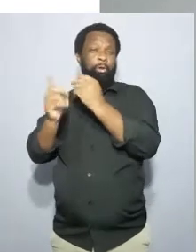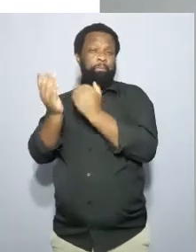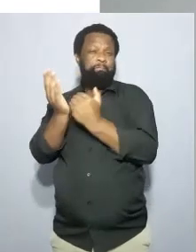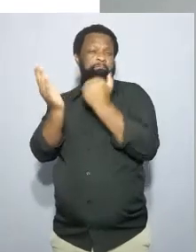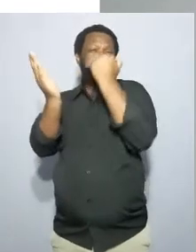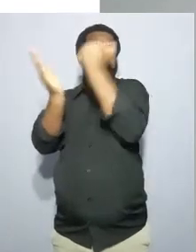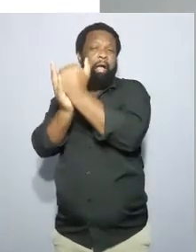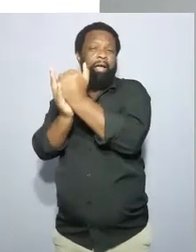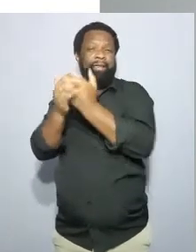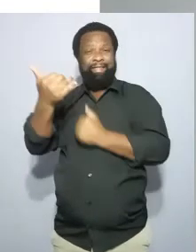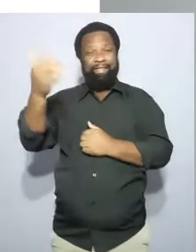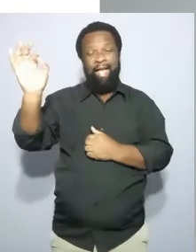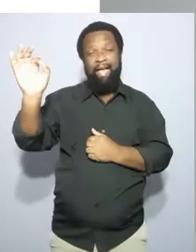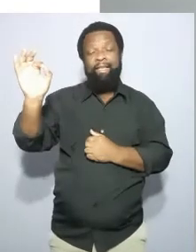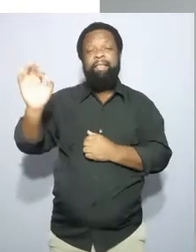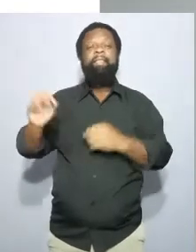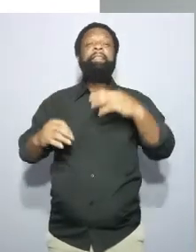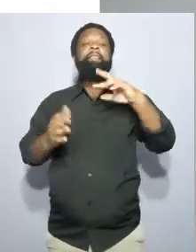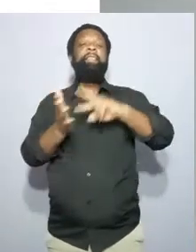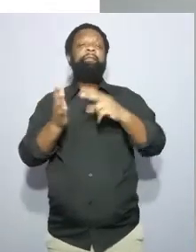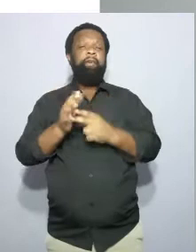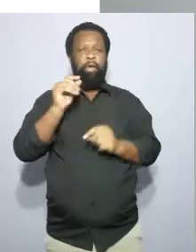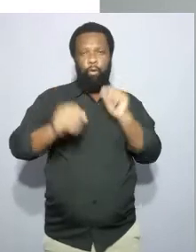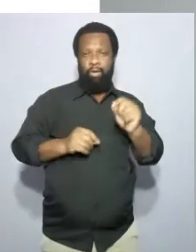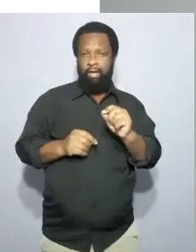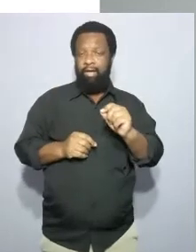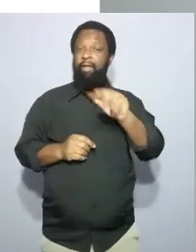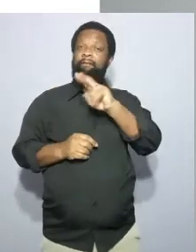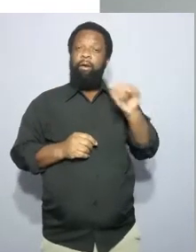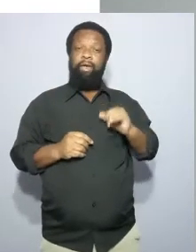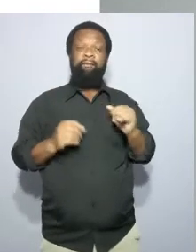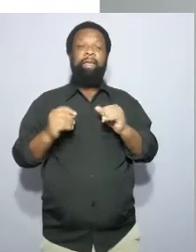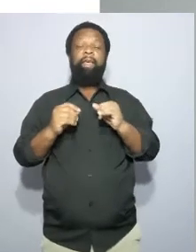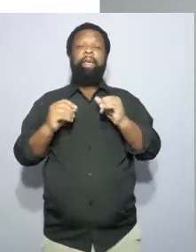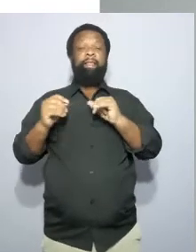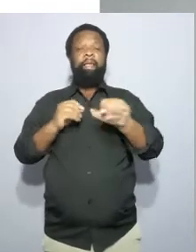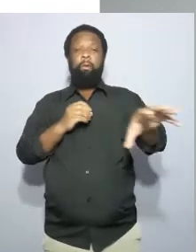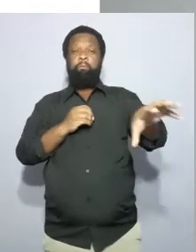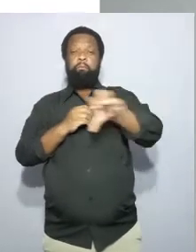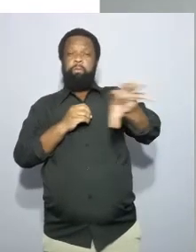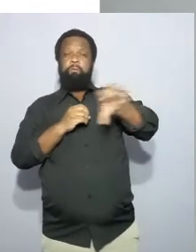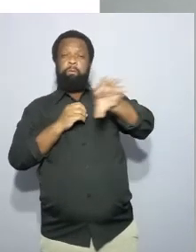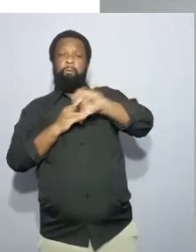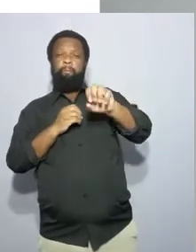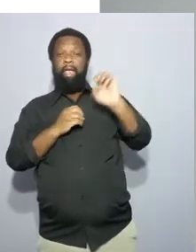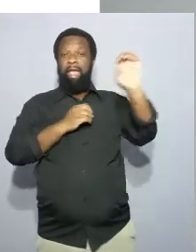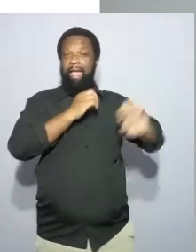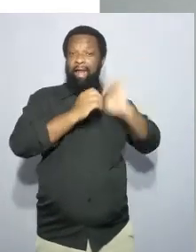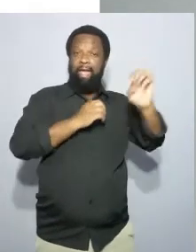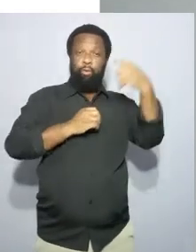isso significa que ele vai atrair mais os elétrons